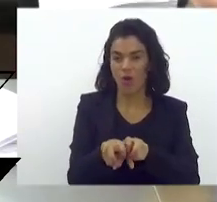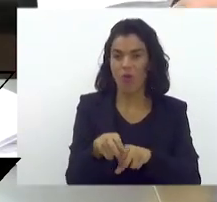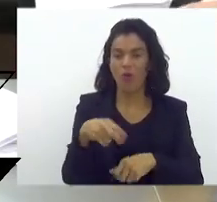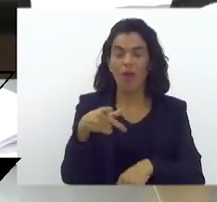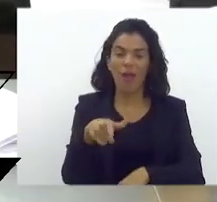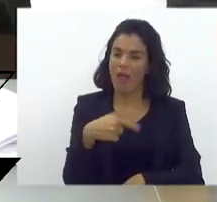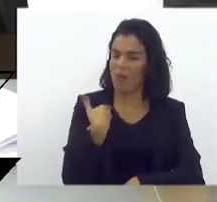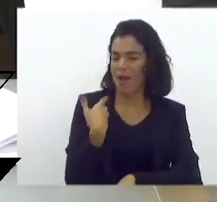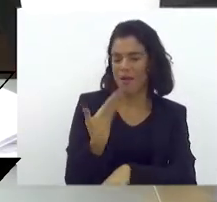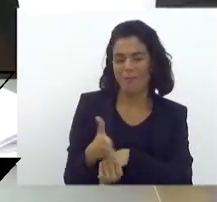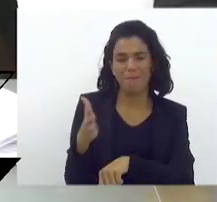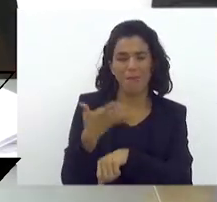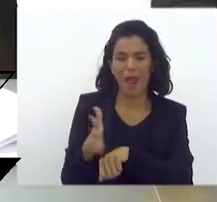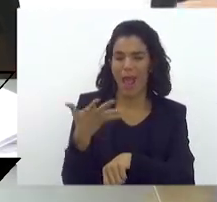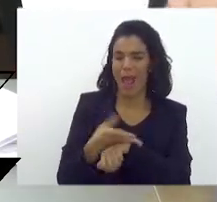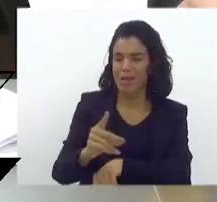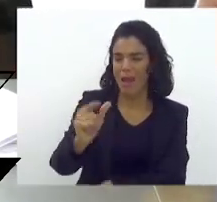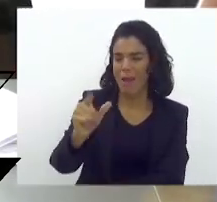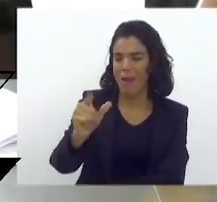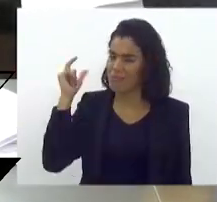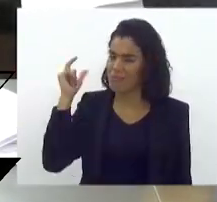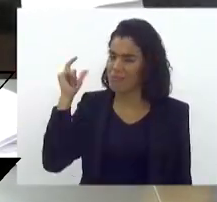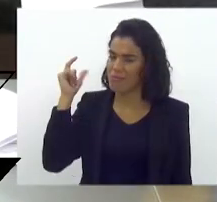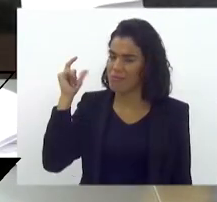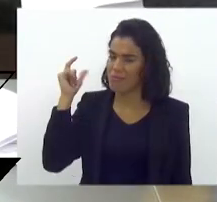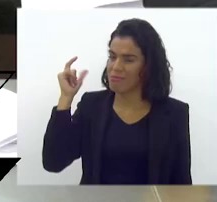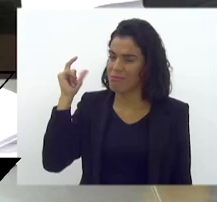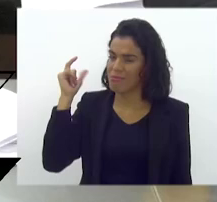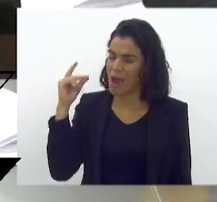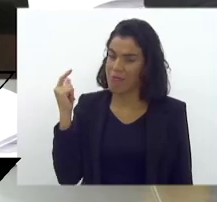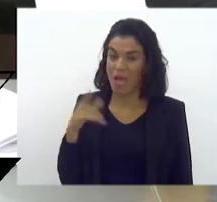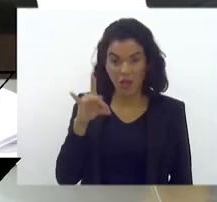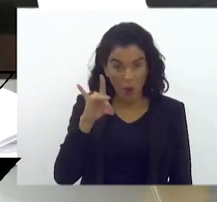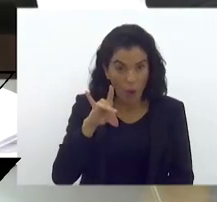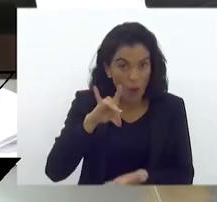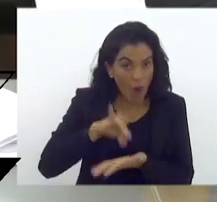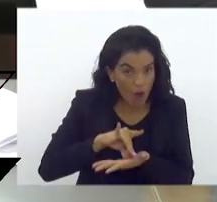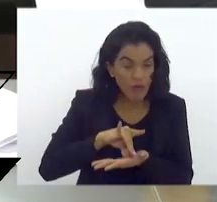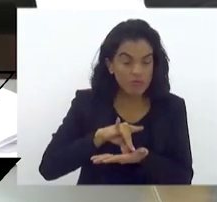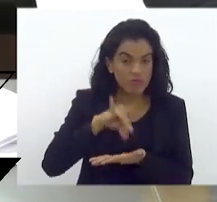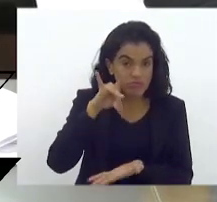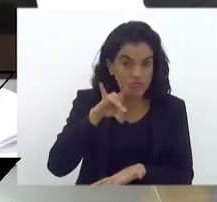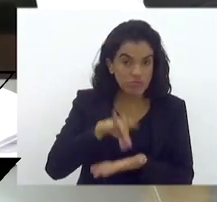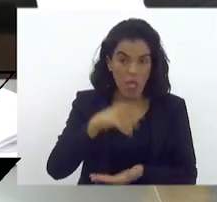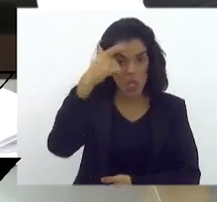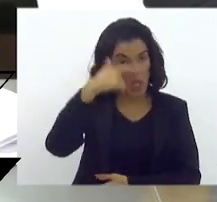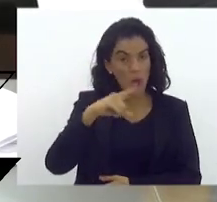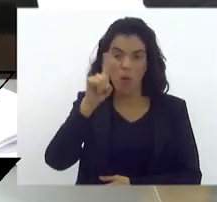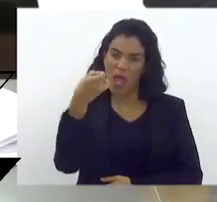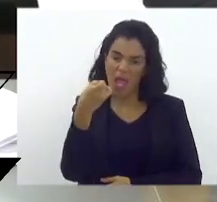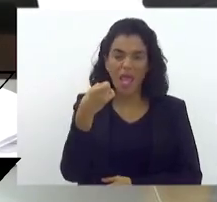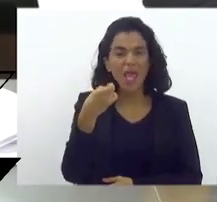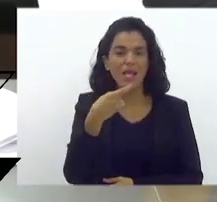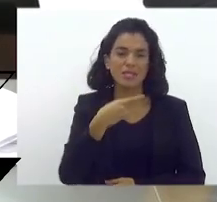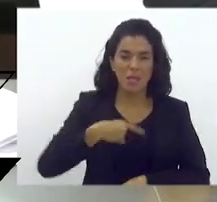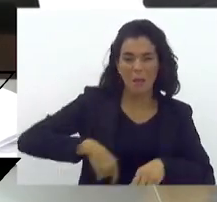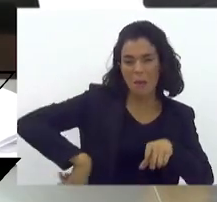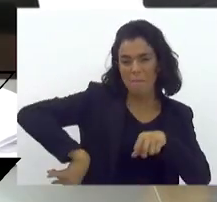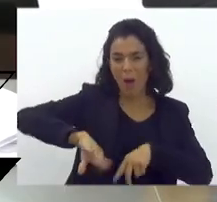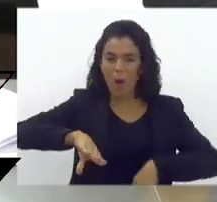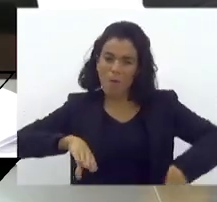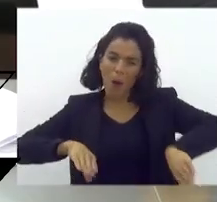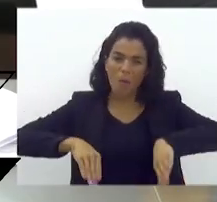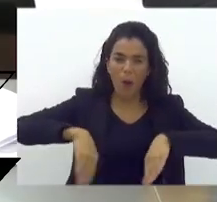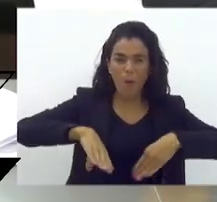uma prática muito antiga. Não, foi oficializado como eu, federação. Eu, inclusive, fui um peladeiro de futebol de